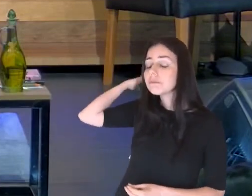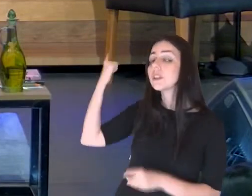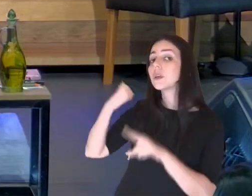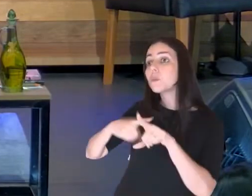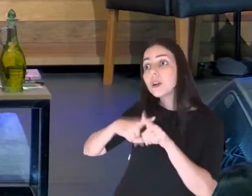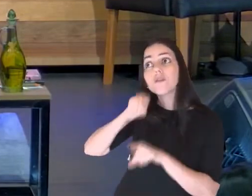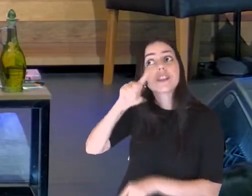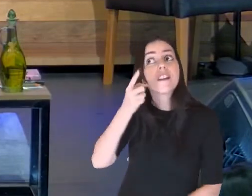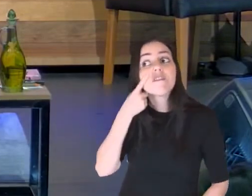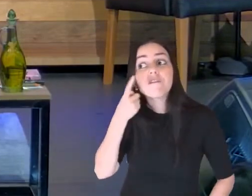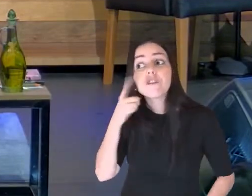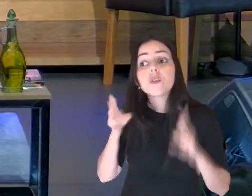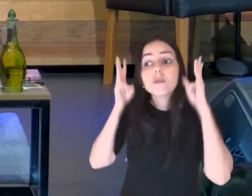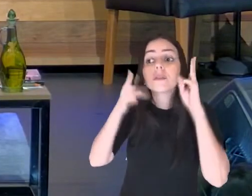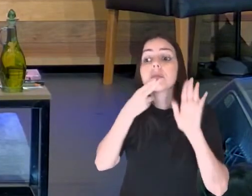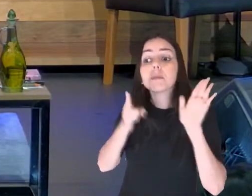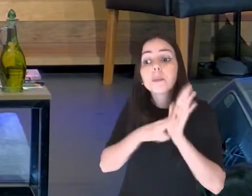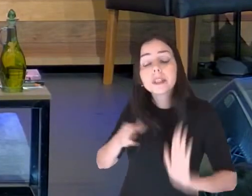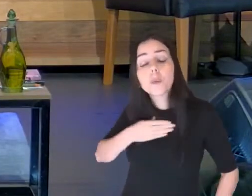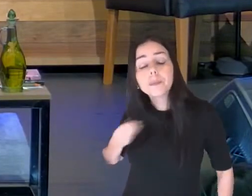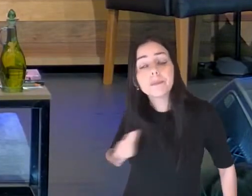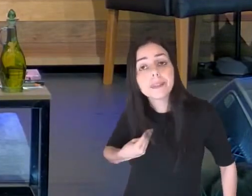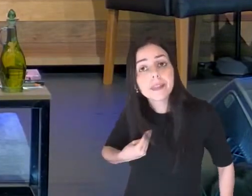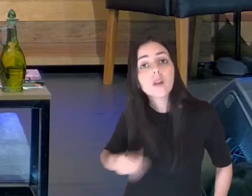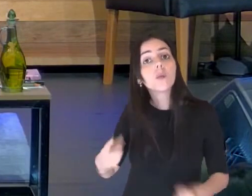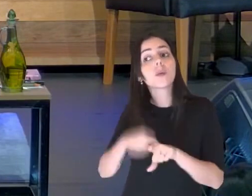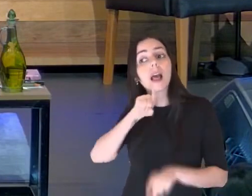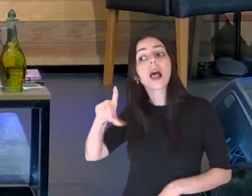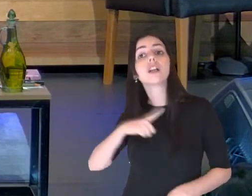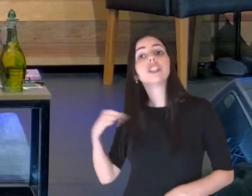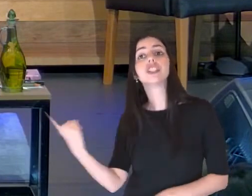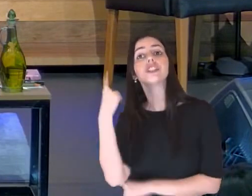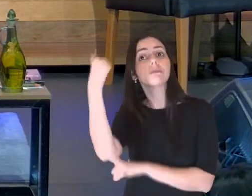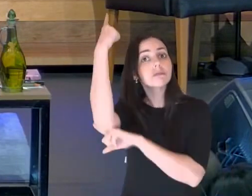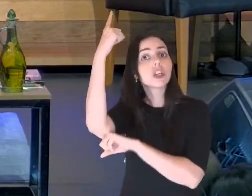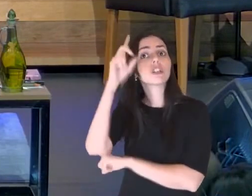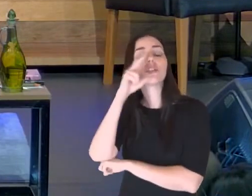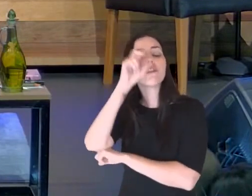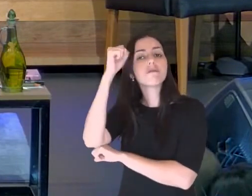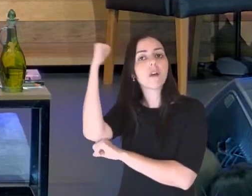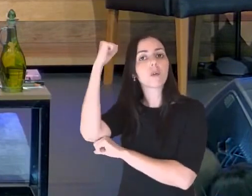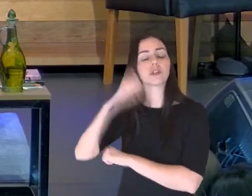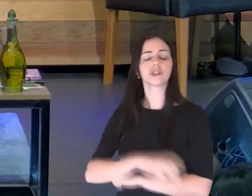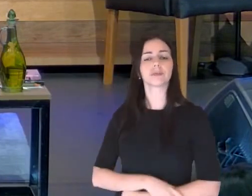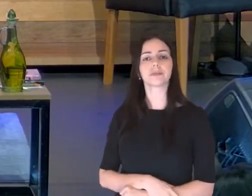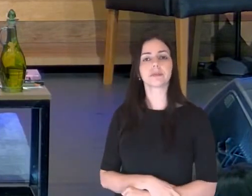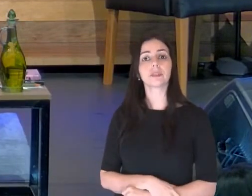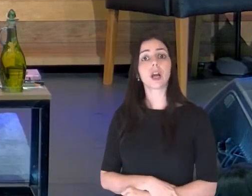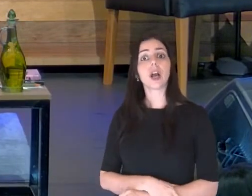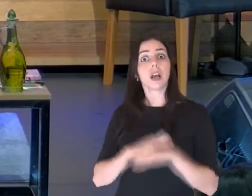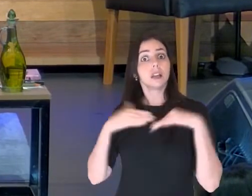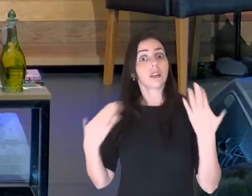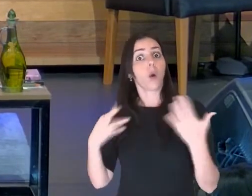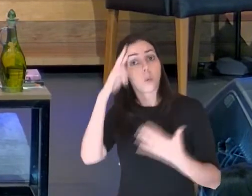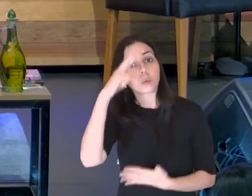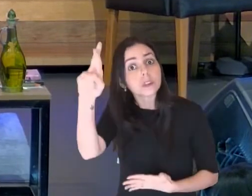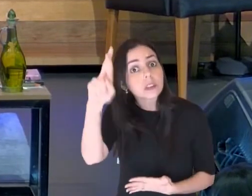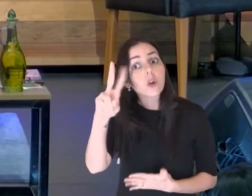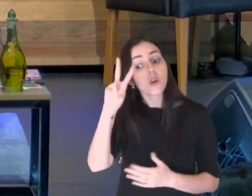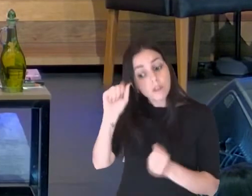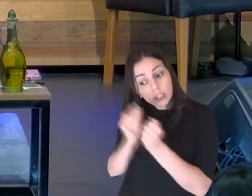tu ouviste que estavam ali os anaquins, os grandes e fortes da cidade. Porventura, o Senhor